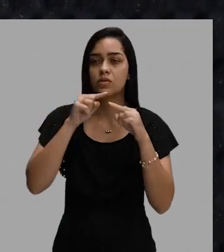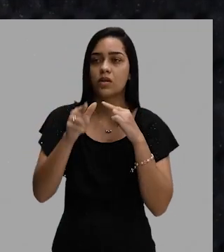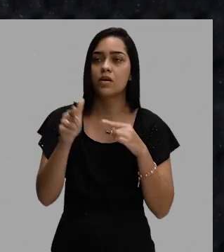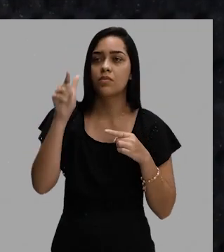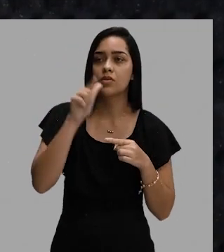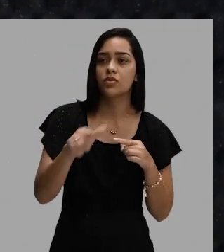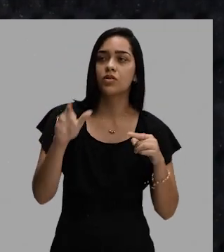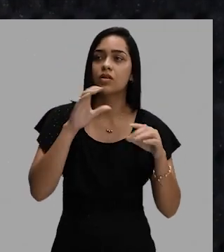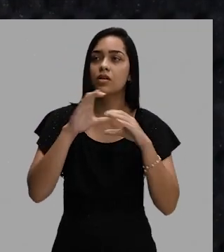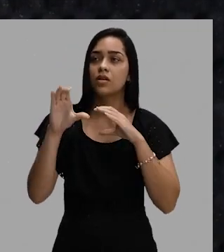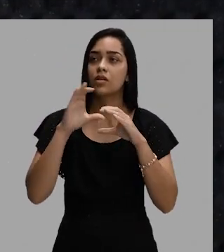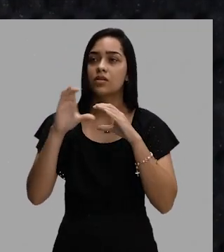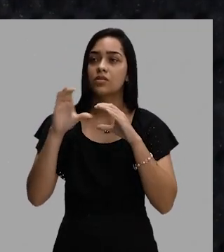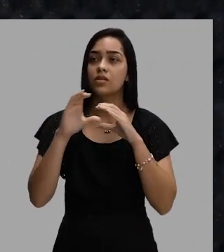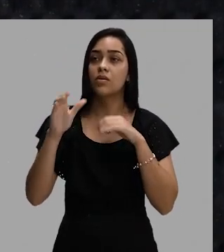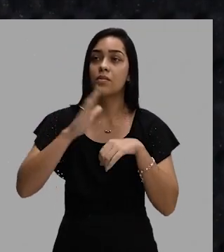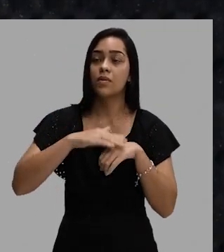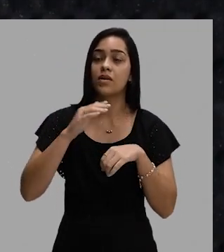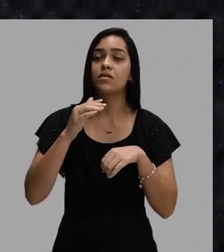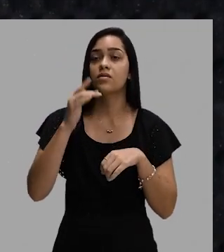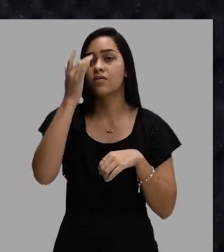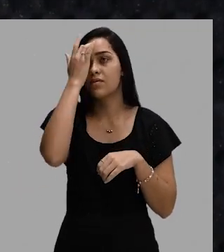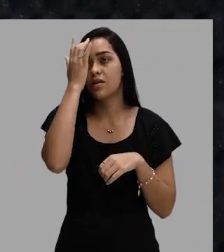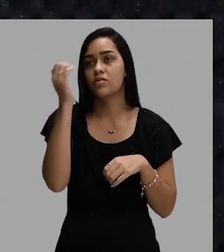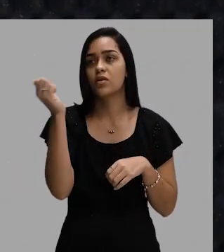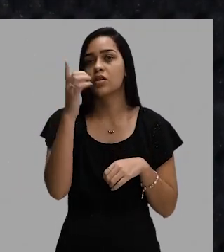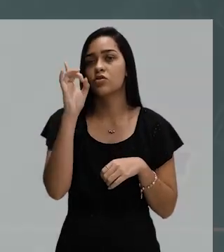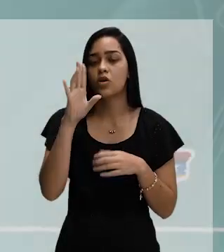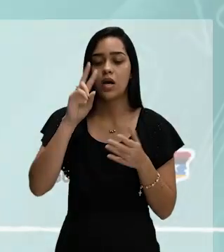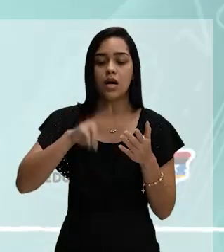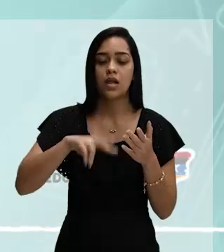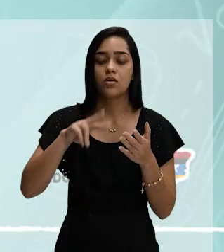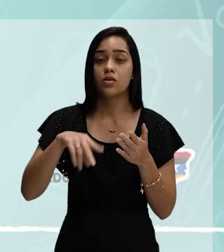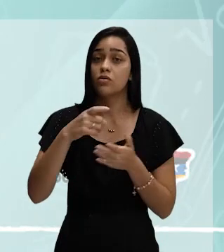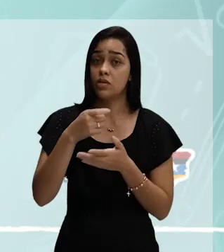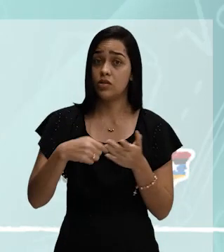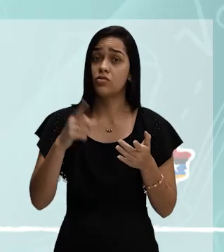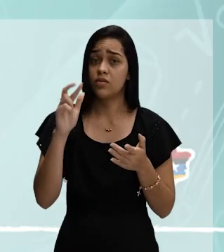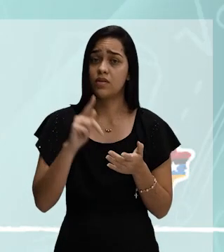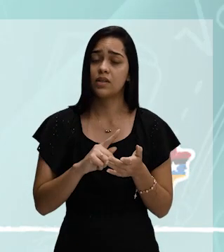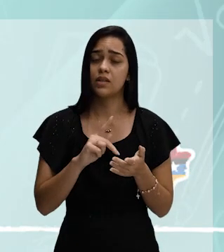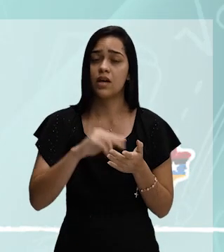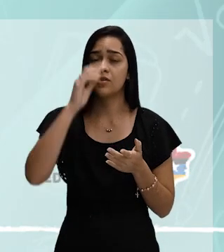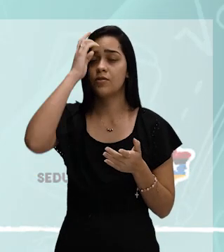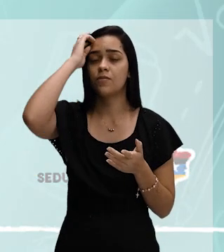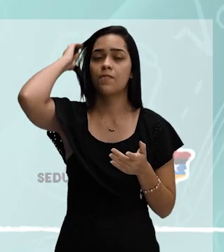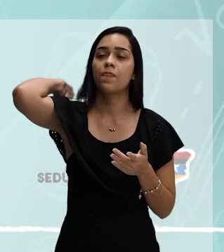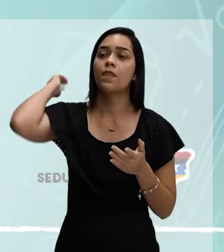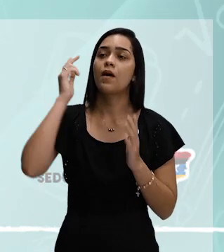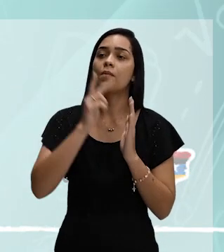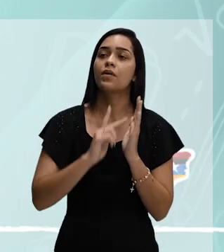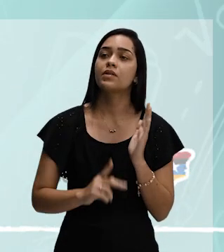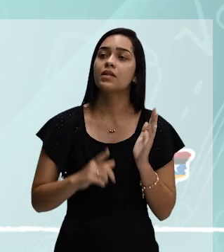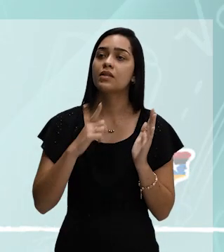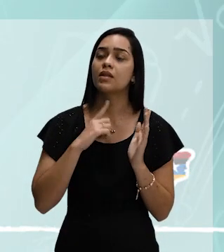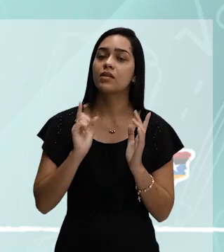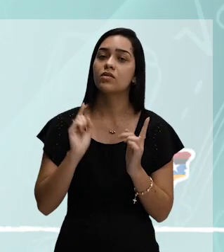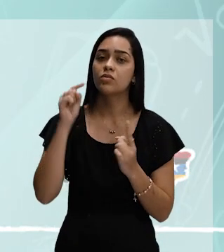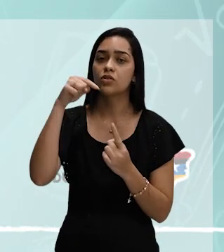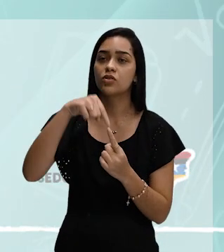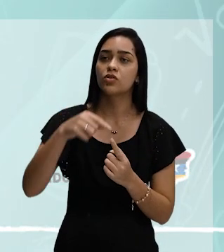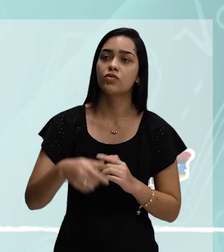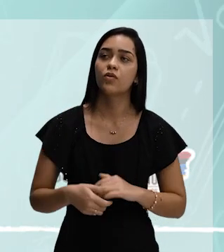repetir a canção, é mais fácil do que só fazer a leitura de texto, não é assim? Então, a poesia tem esse